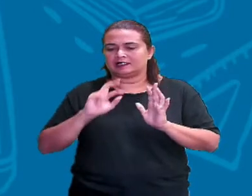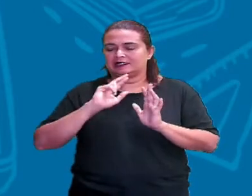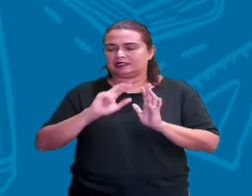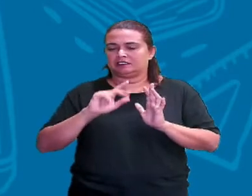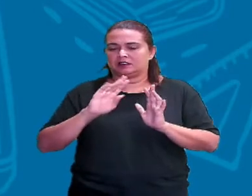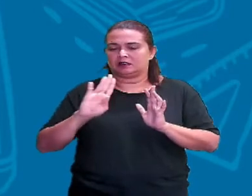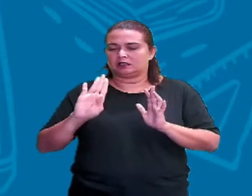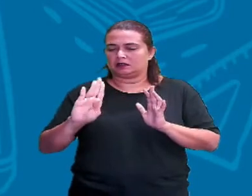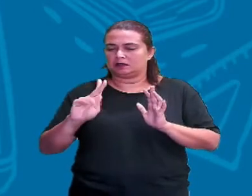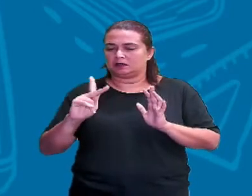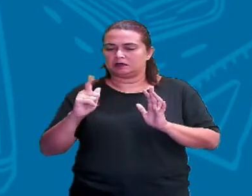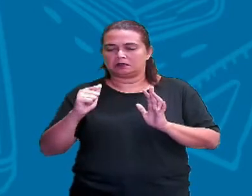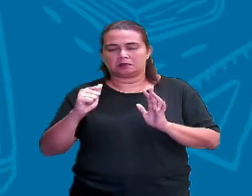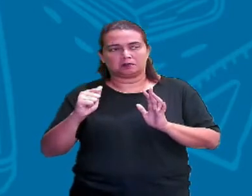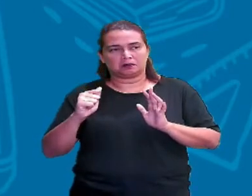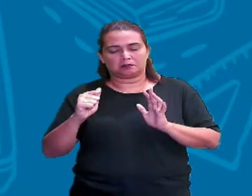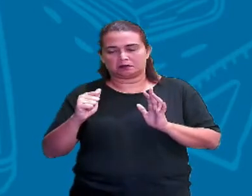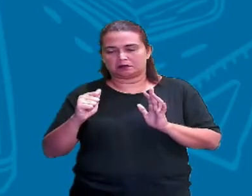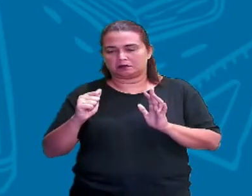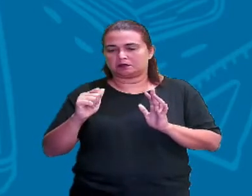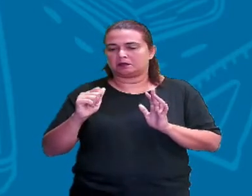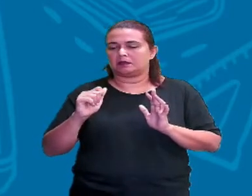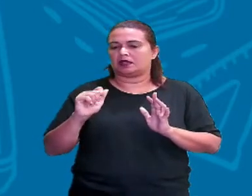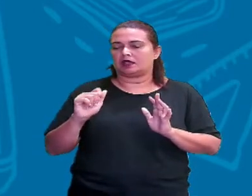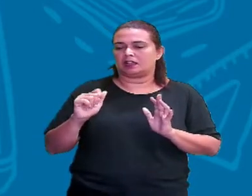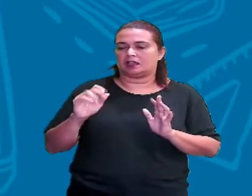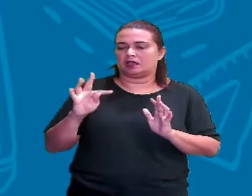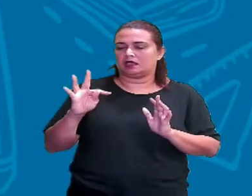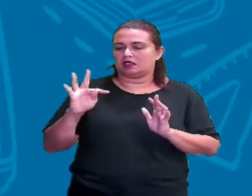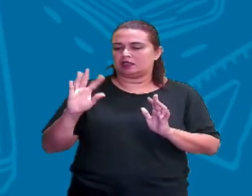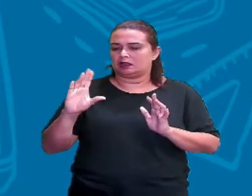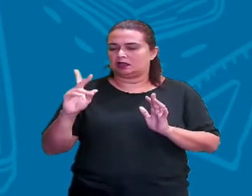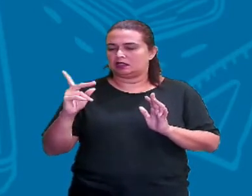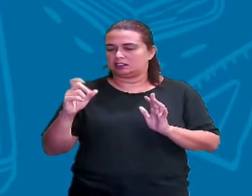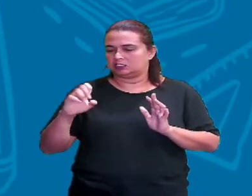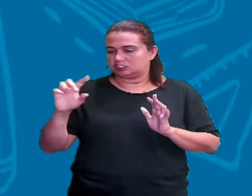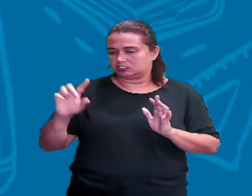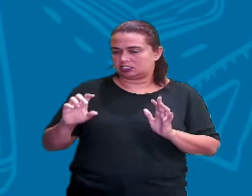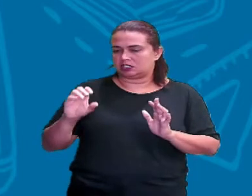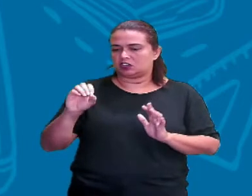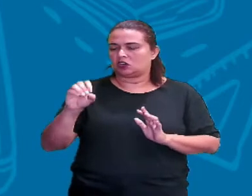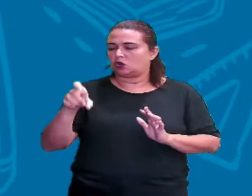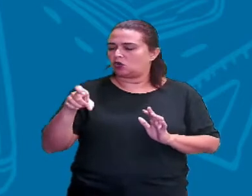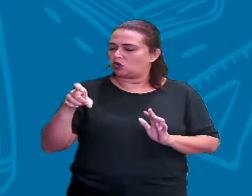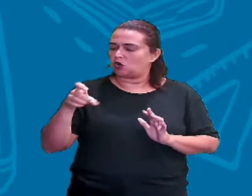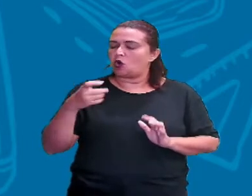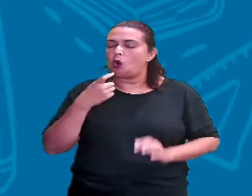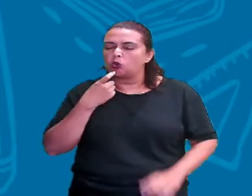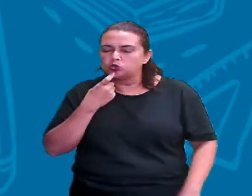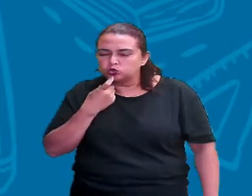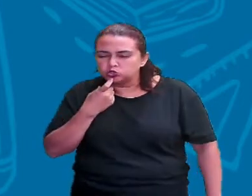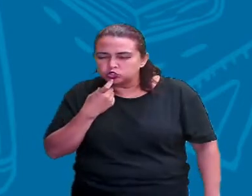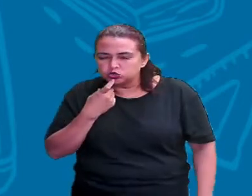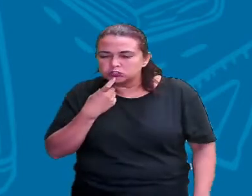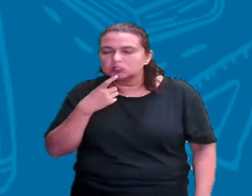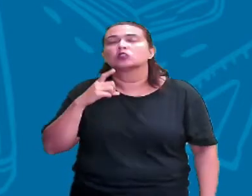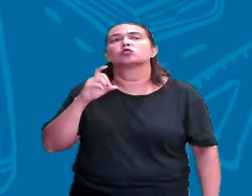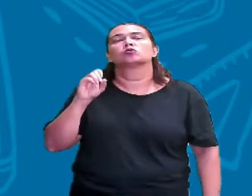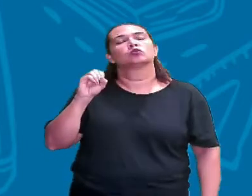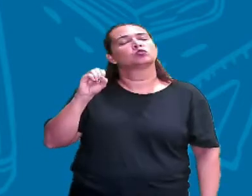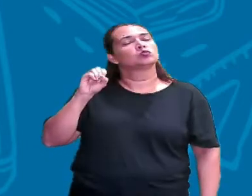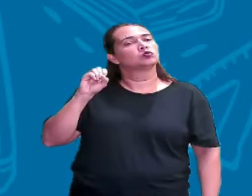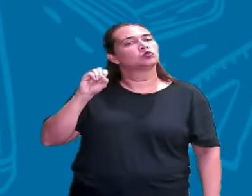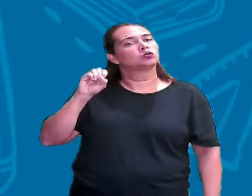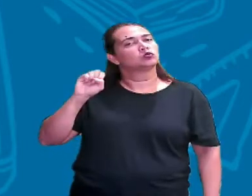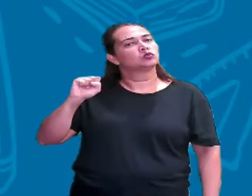oxe, uai. Então, o que é esse sotaque, na verdade? É a diferença que se observa, né, na pronúncia